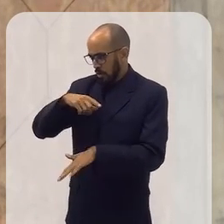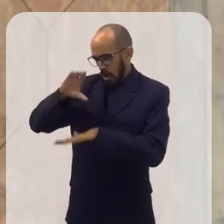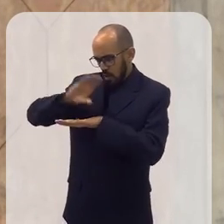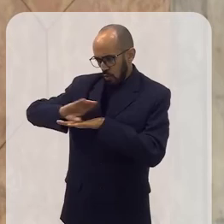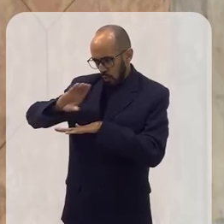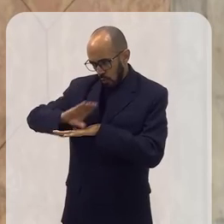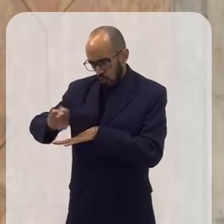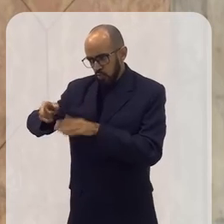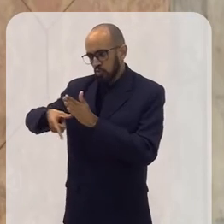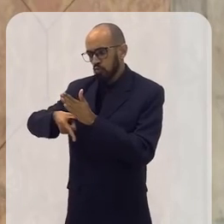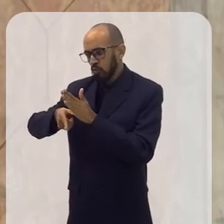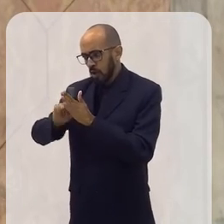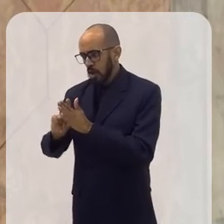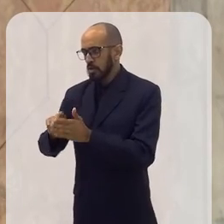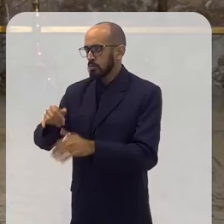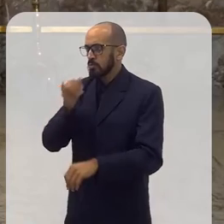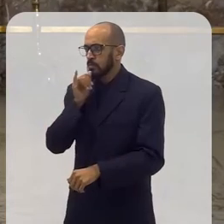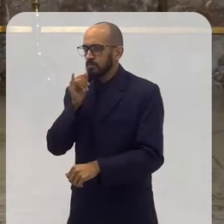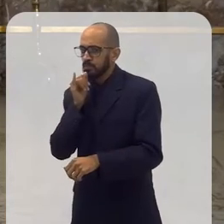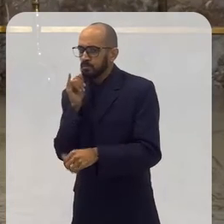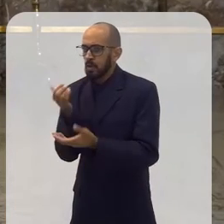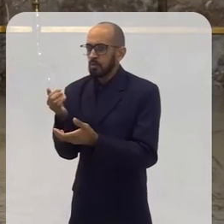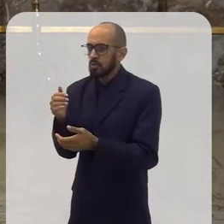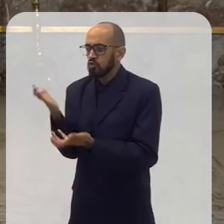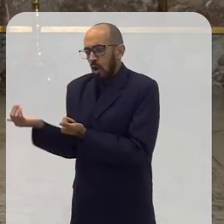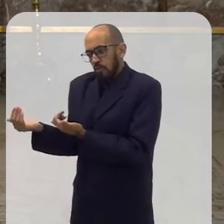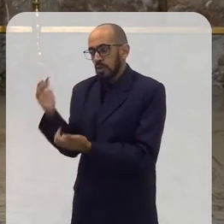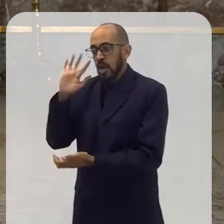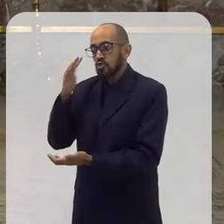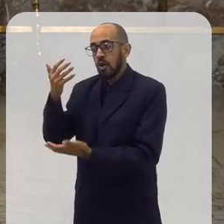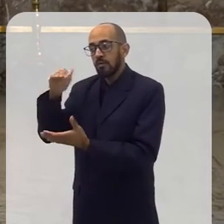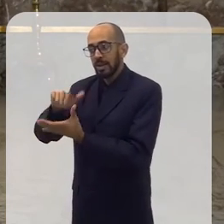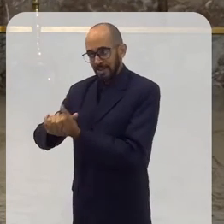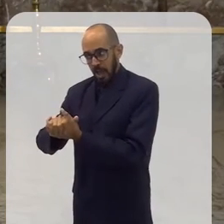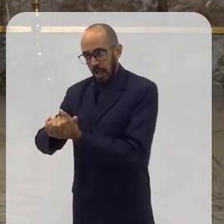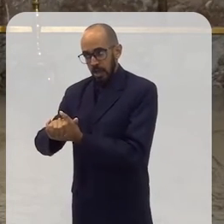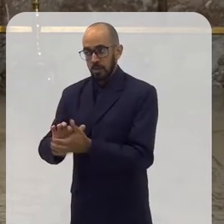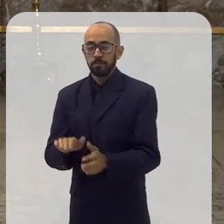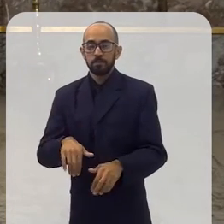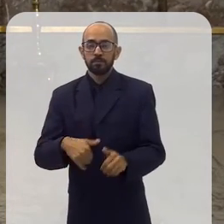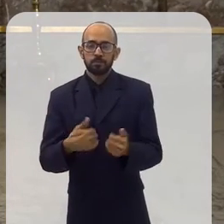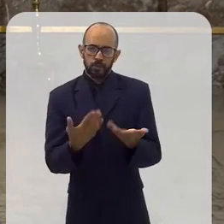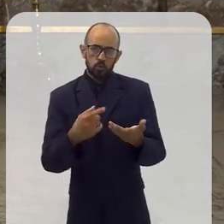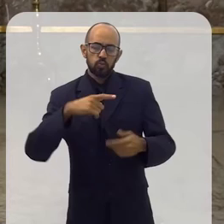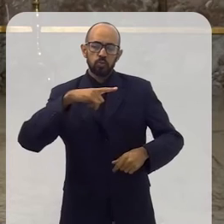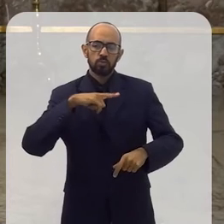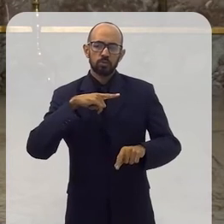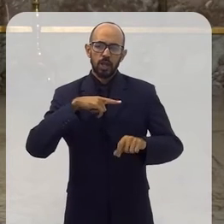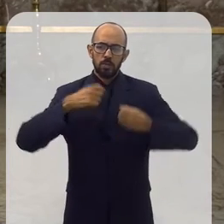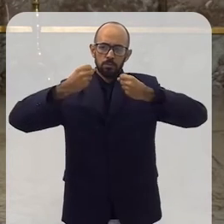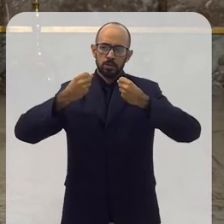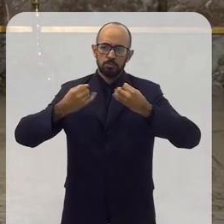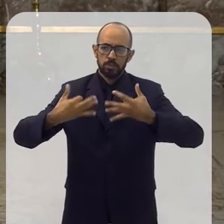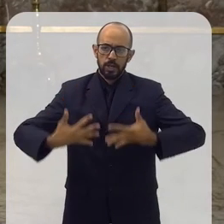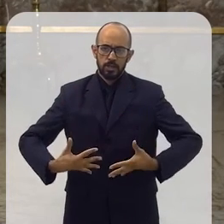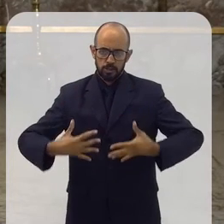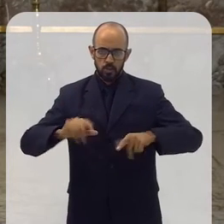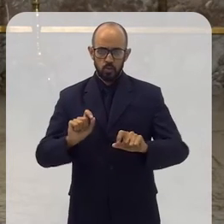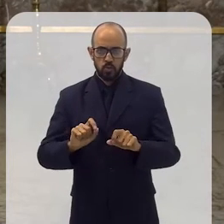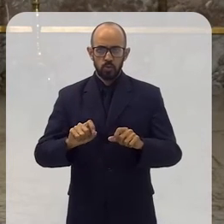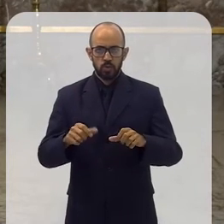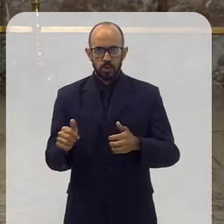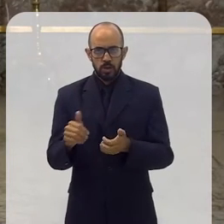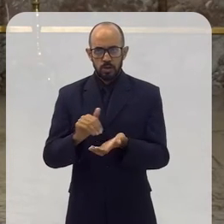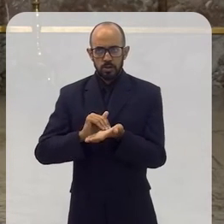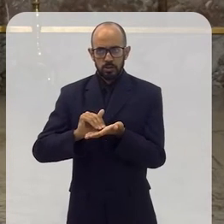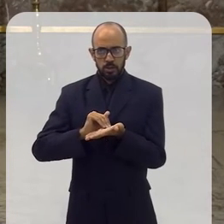algum curso antes, quando os jovens decidem se casar? Existe uma explicação que